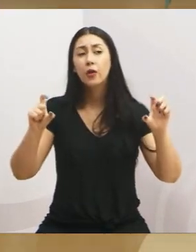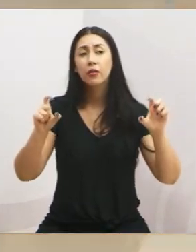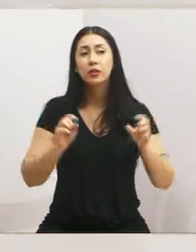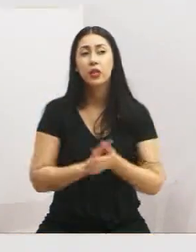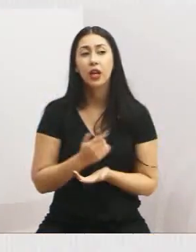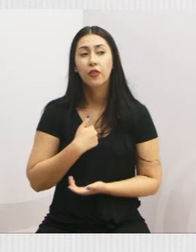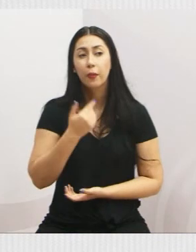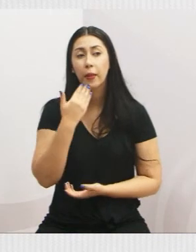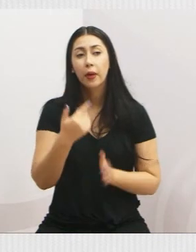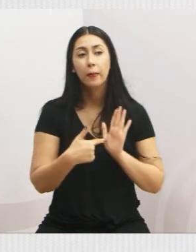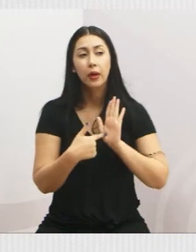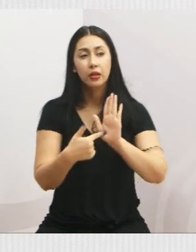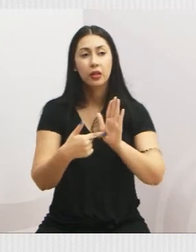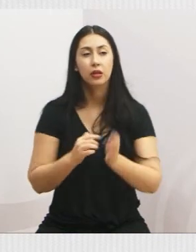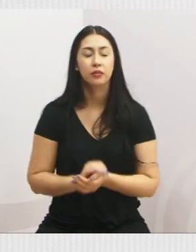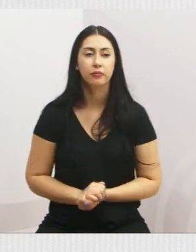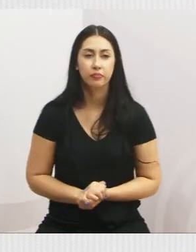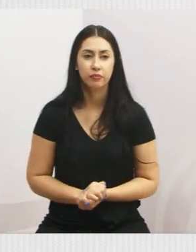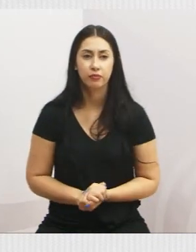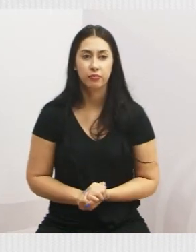pedir para a técnica colocar.